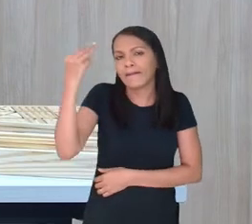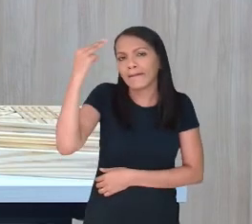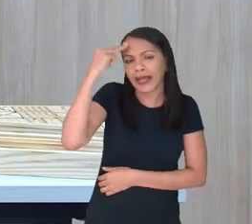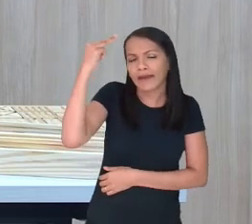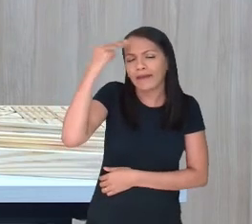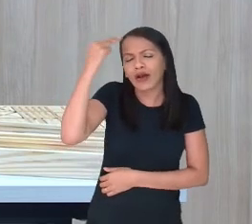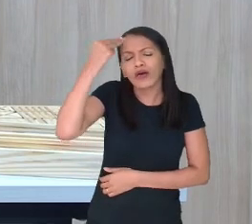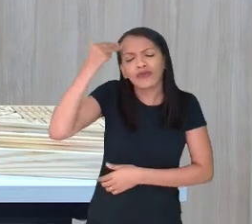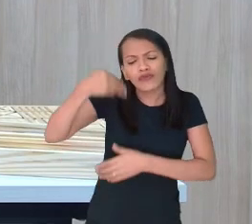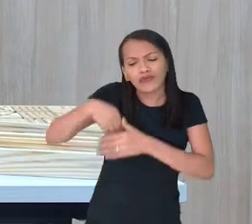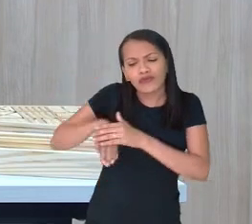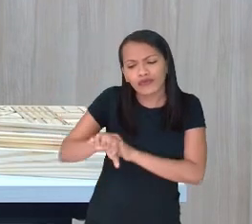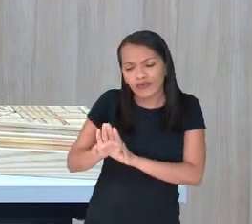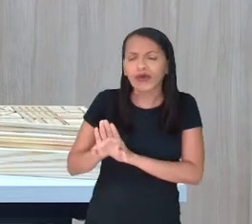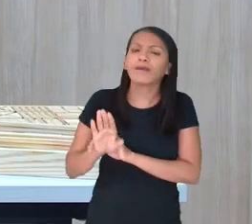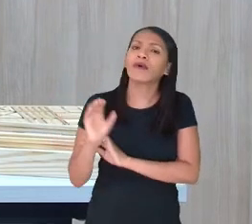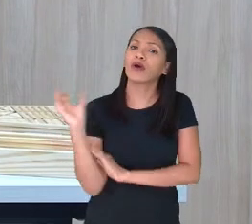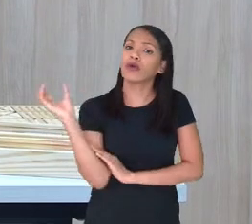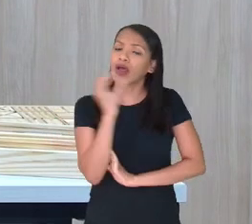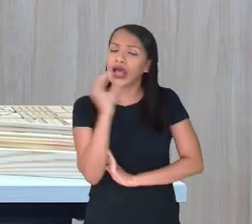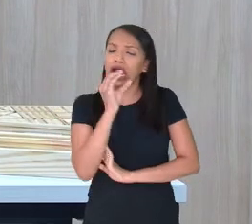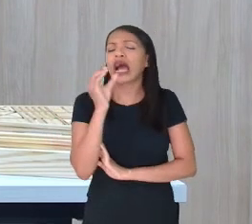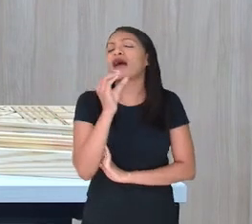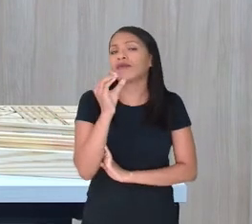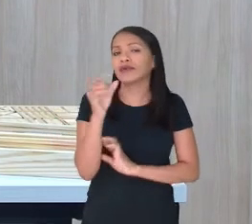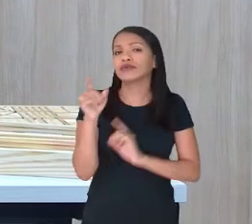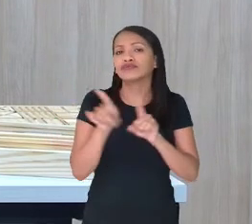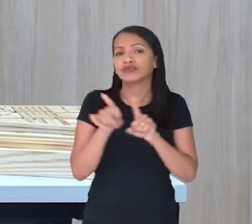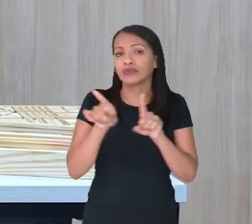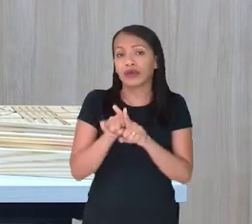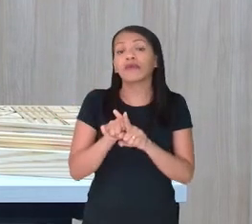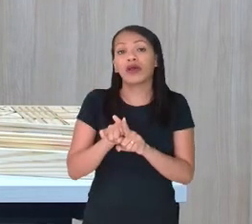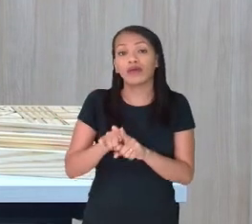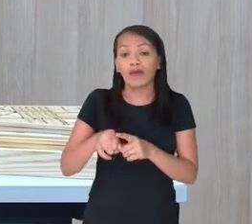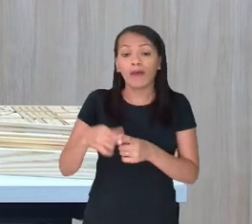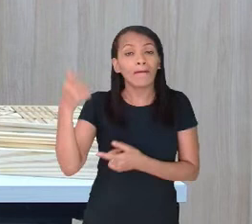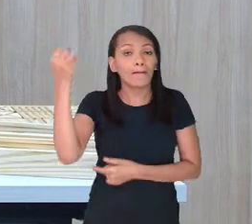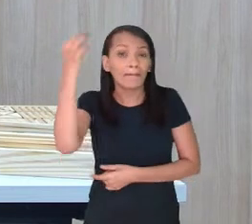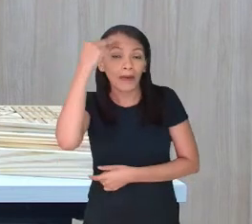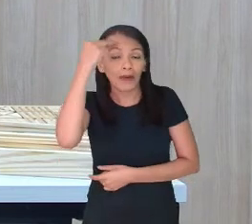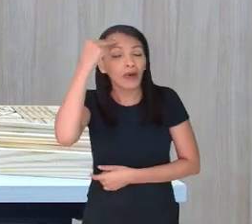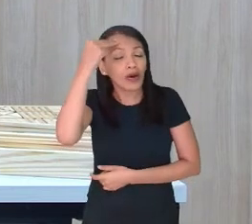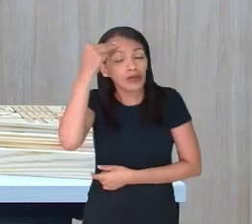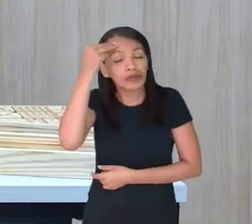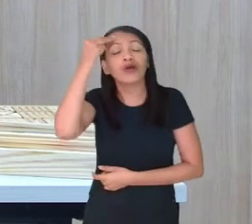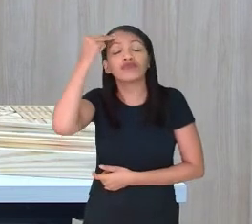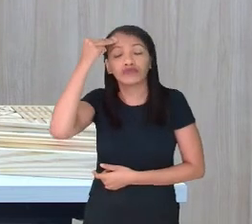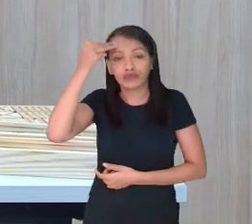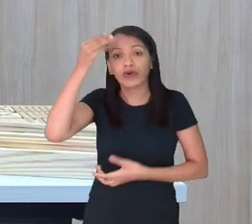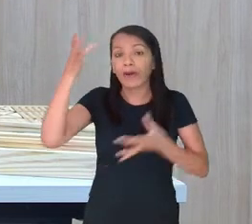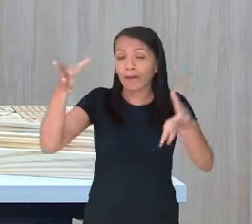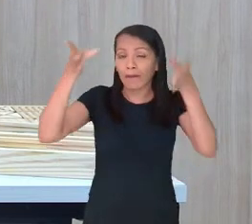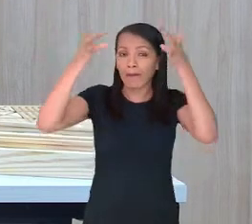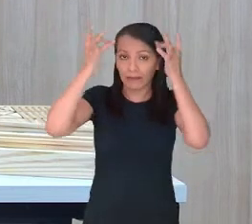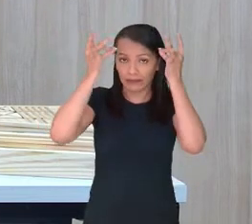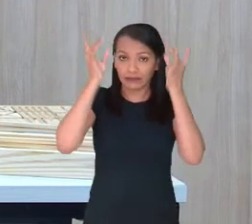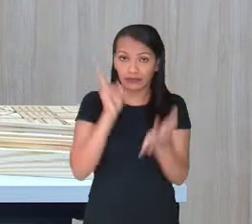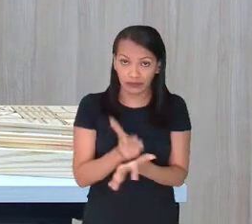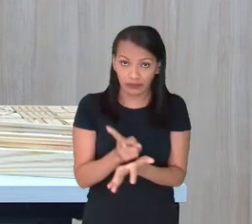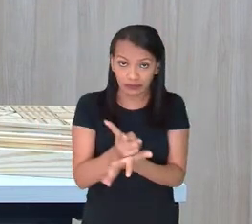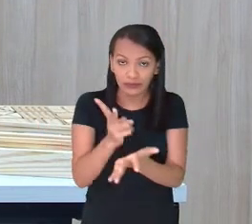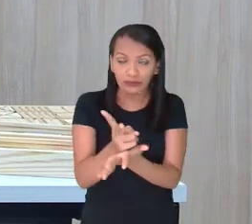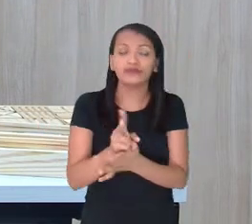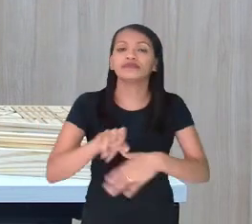ser guardada a curto prazo ou a longo prazo. É importante, volto a salientar, é importante